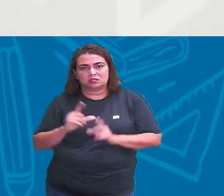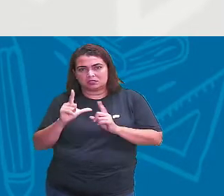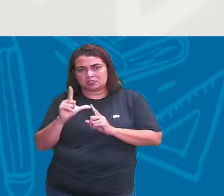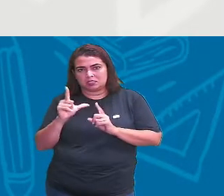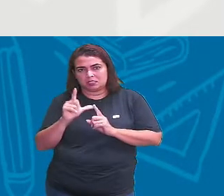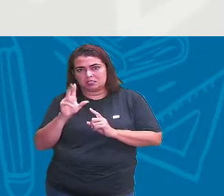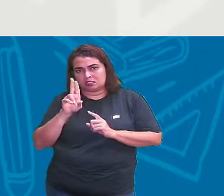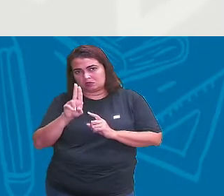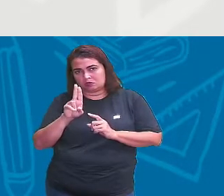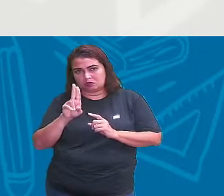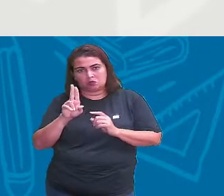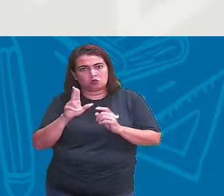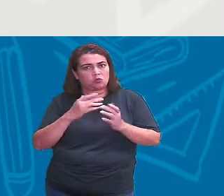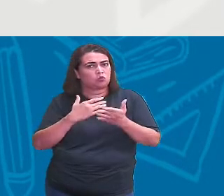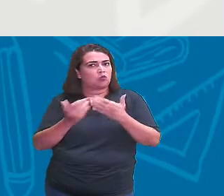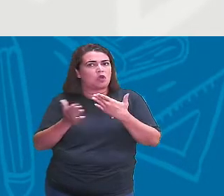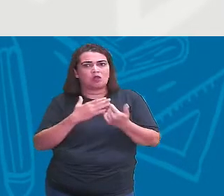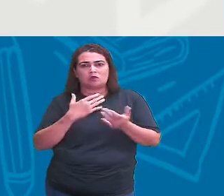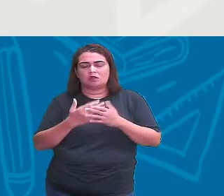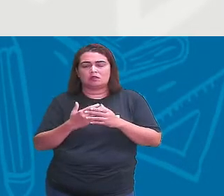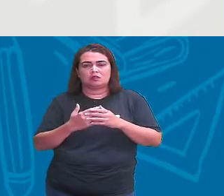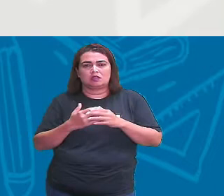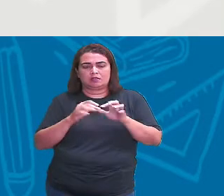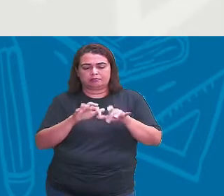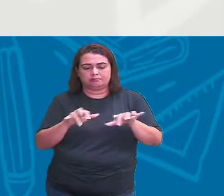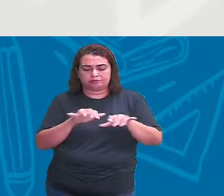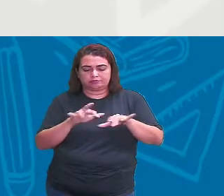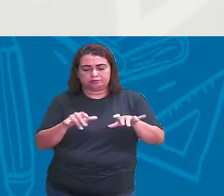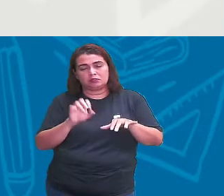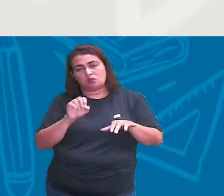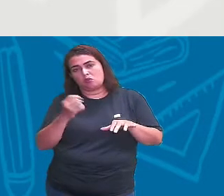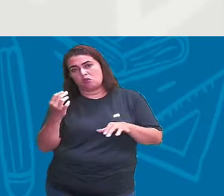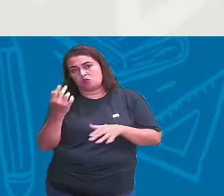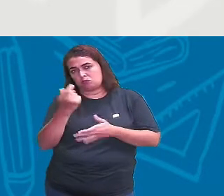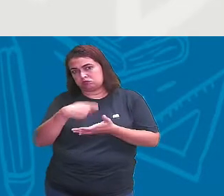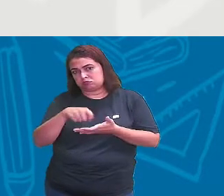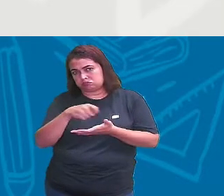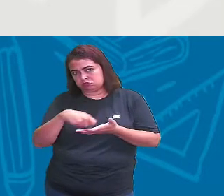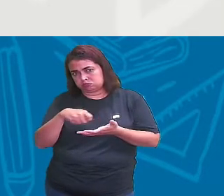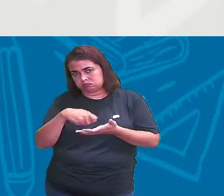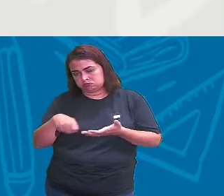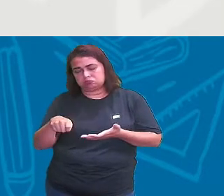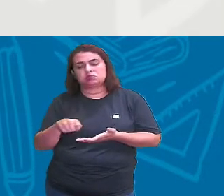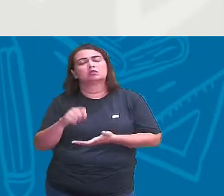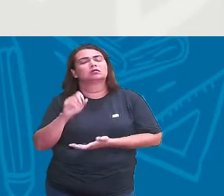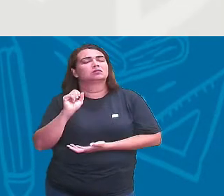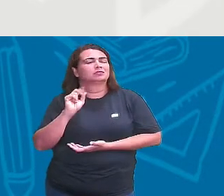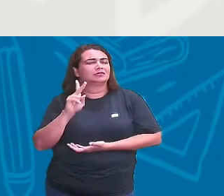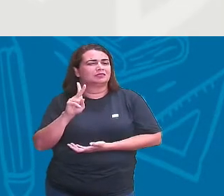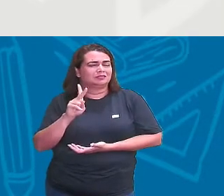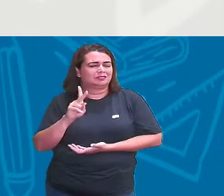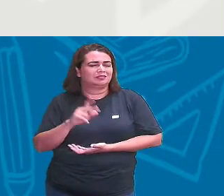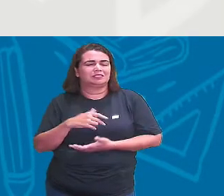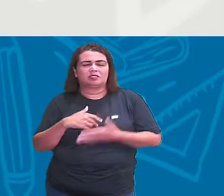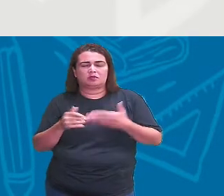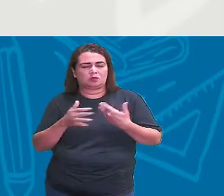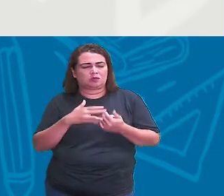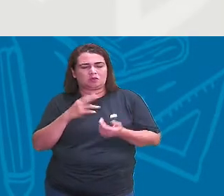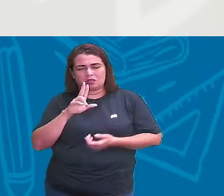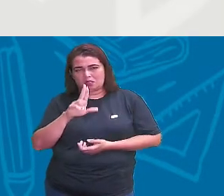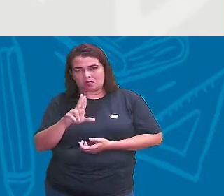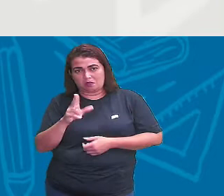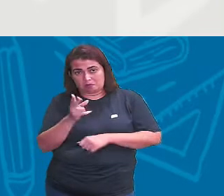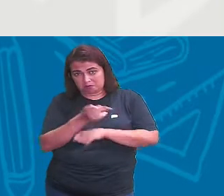U, pode ser o U de qualquer tipo. Pode ser de forma, pode ser cursivo, tá certo? Você pode encontrar qualquer um deles. Você